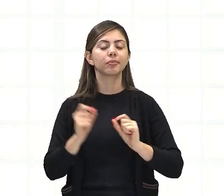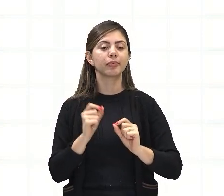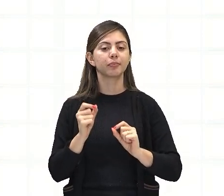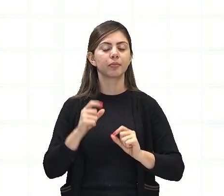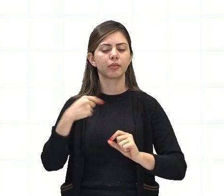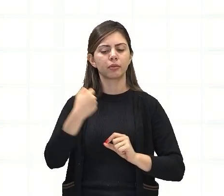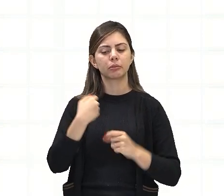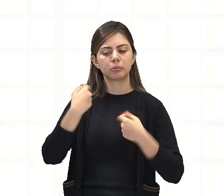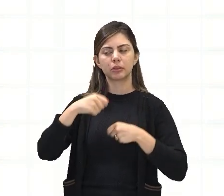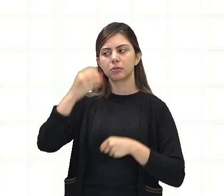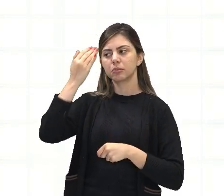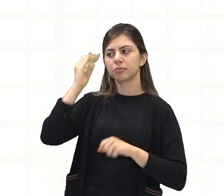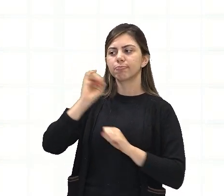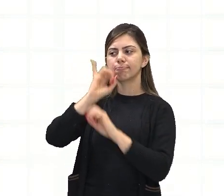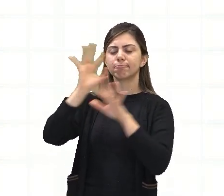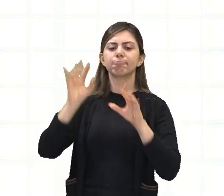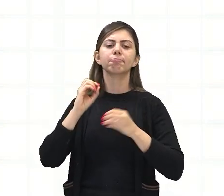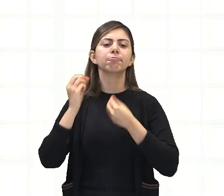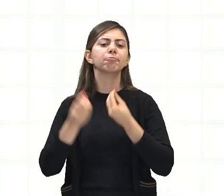compreender